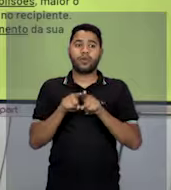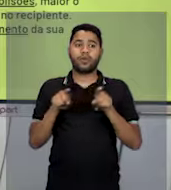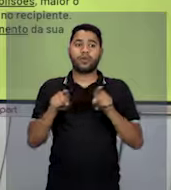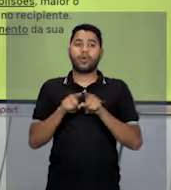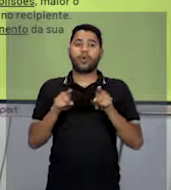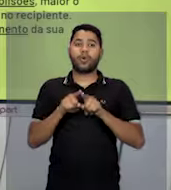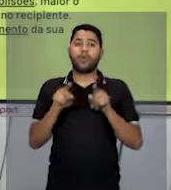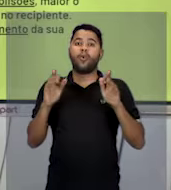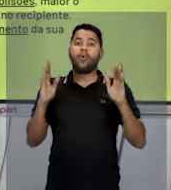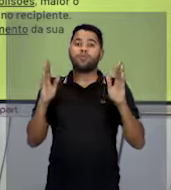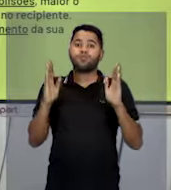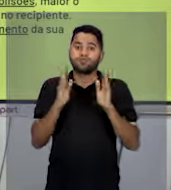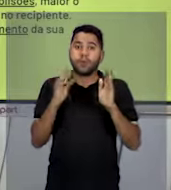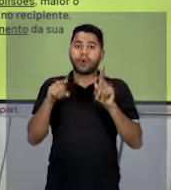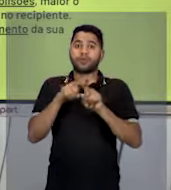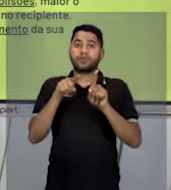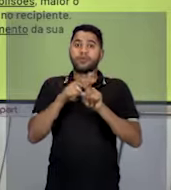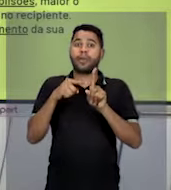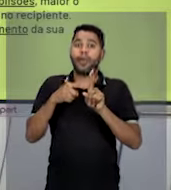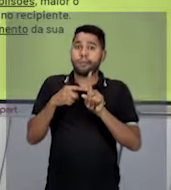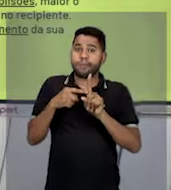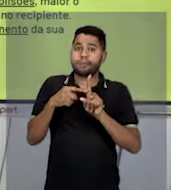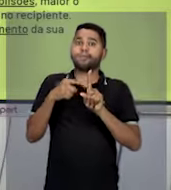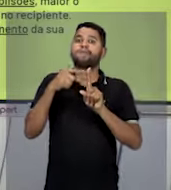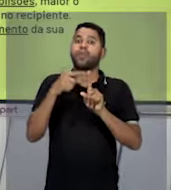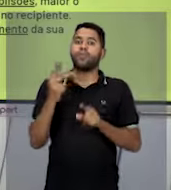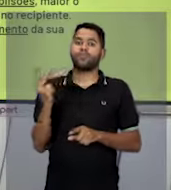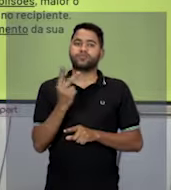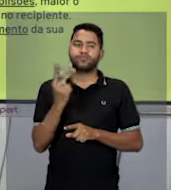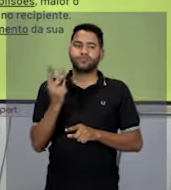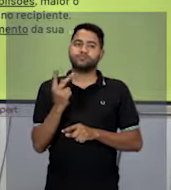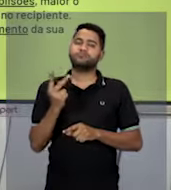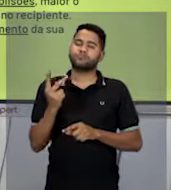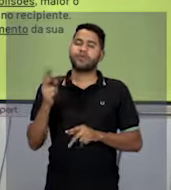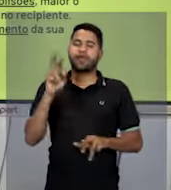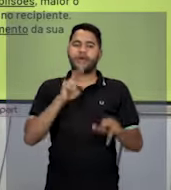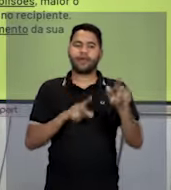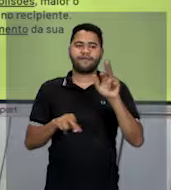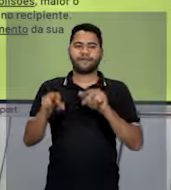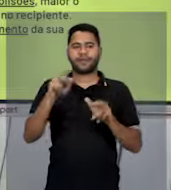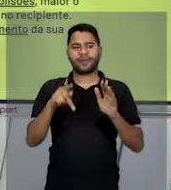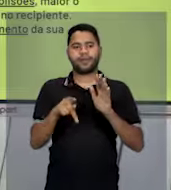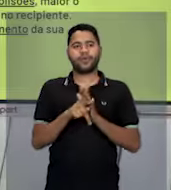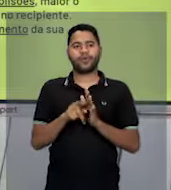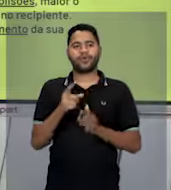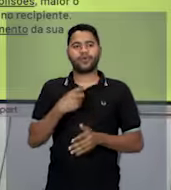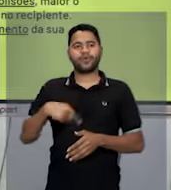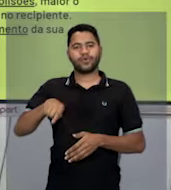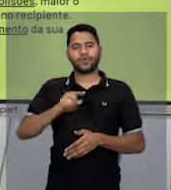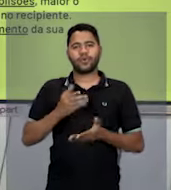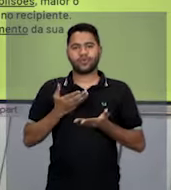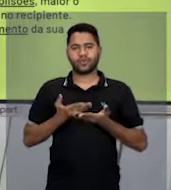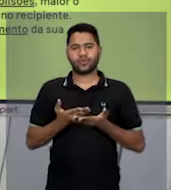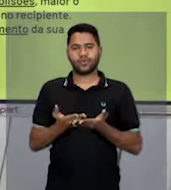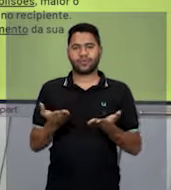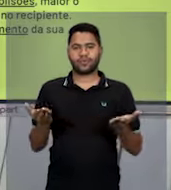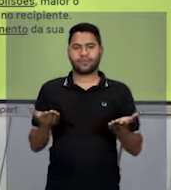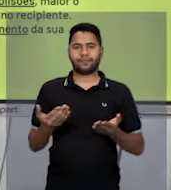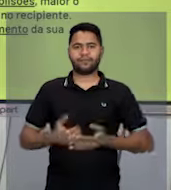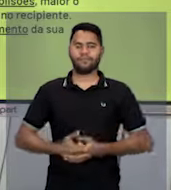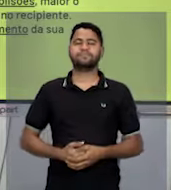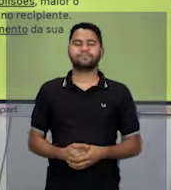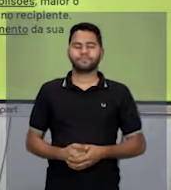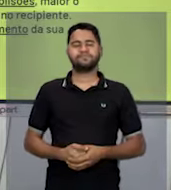sua temperatura aumentem. Então, essas serão as variáveis de estado que nós vamos trabalhar aqui neste